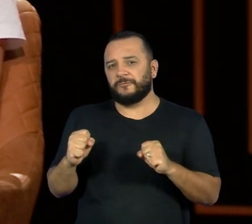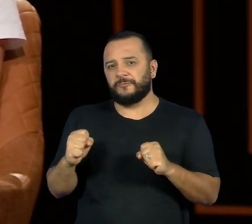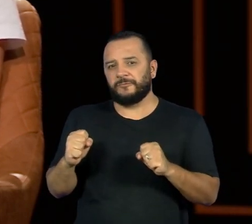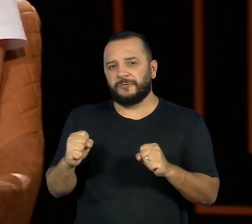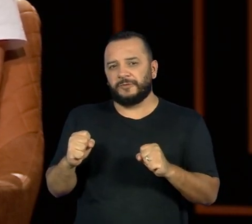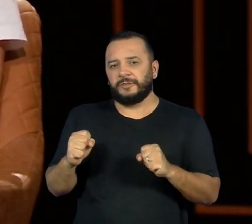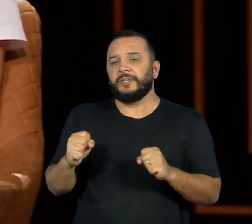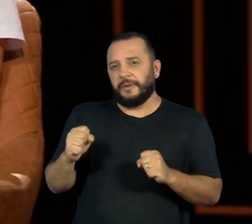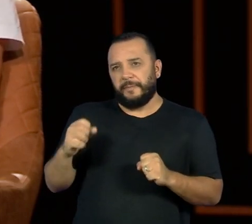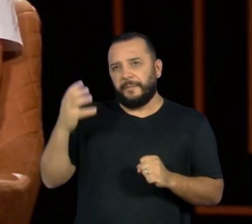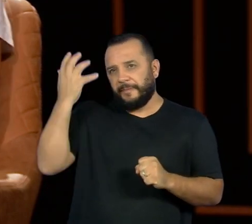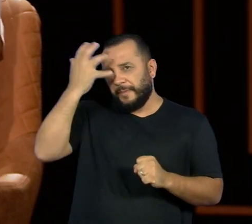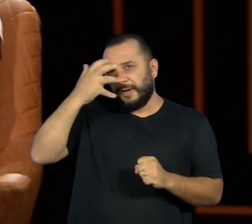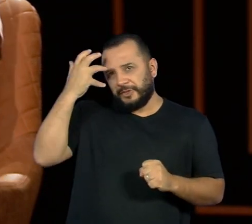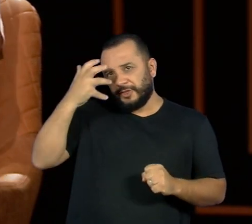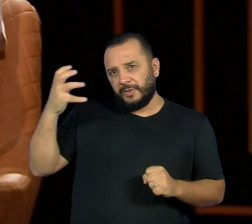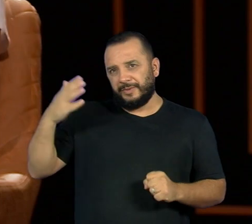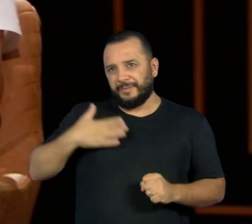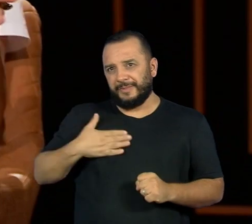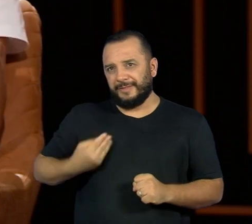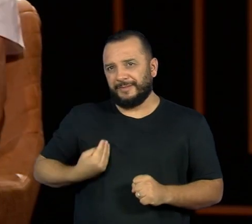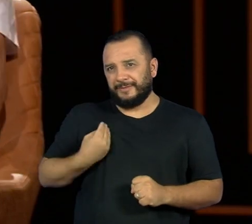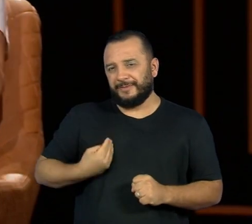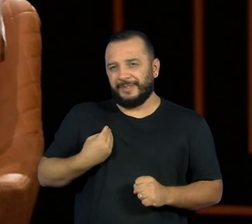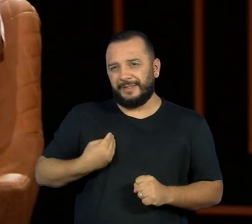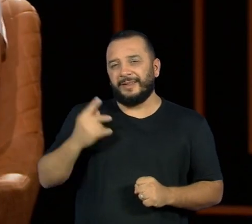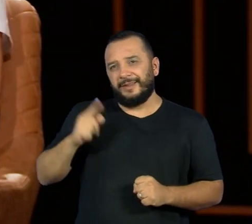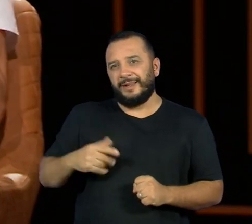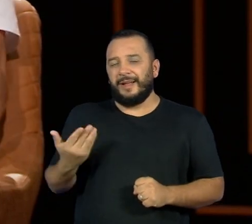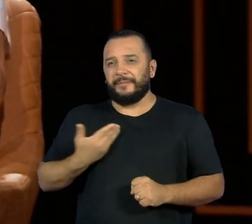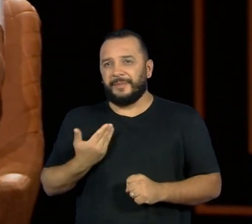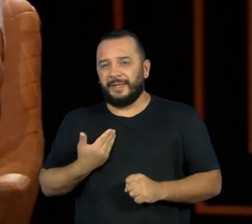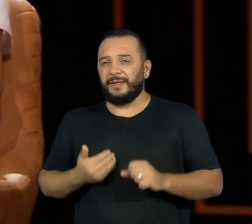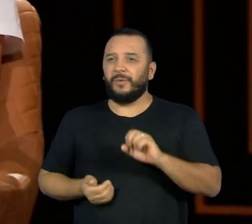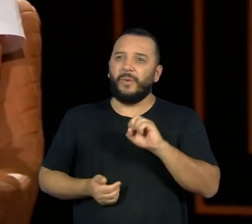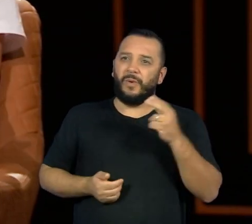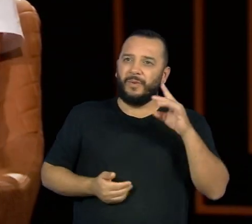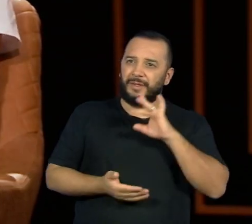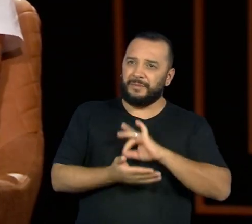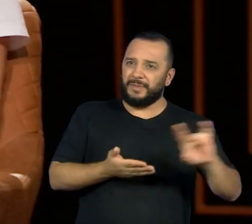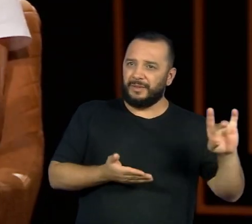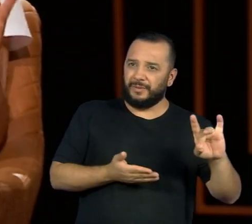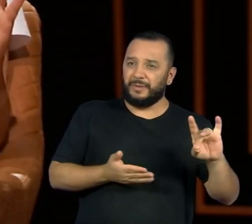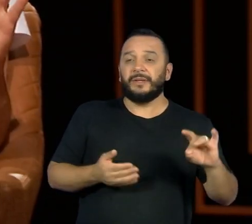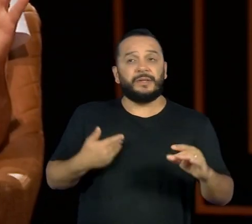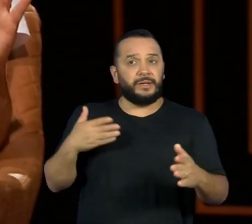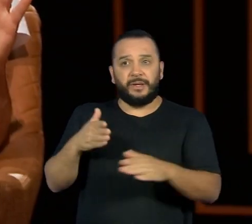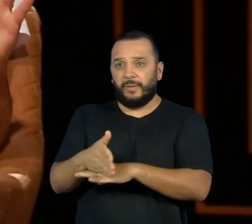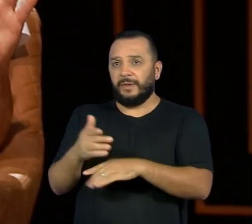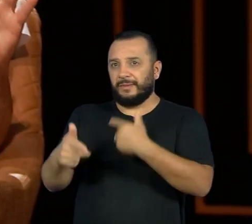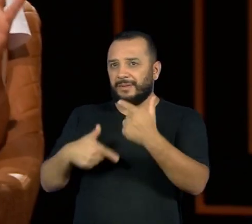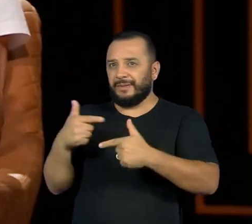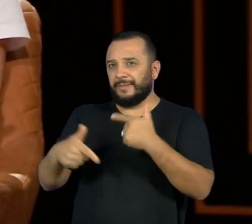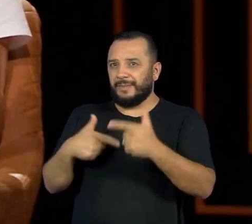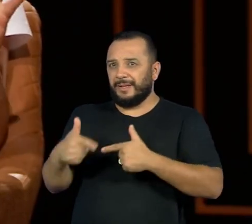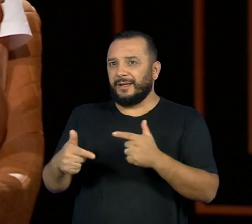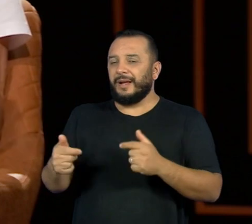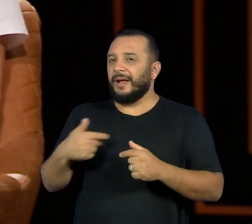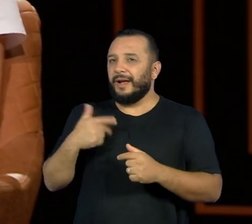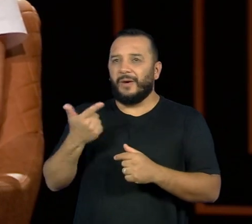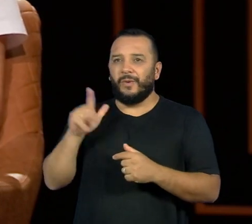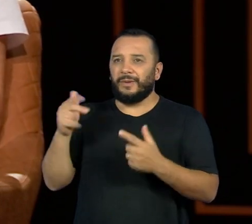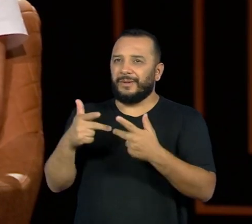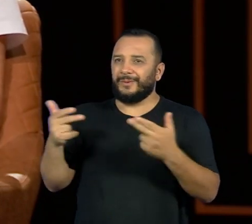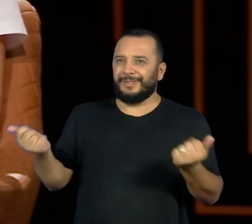maior paixão da minha vida, pode ser uma hora amigo, uma hora inimigo. A hora que eu entro para trabalhar é outra